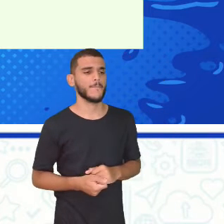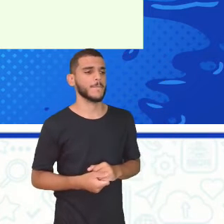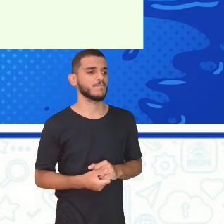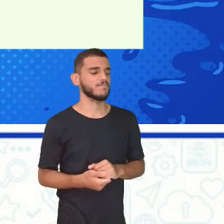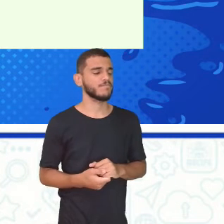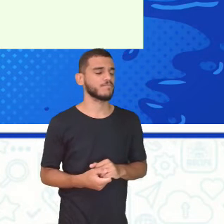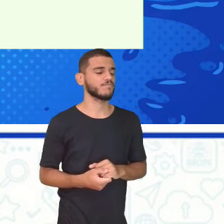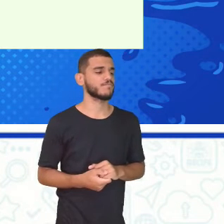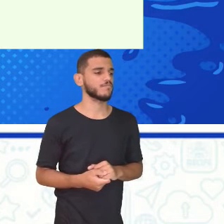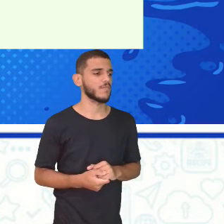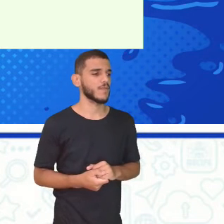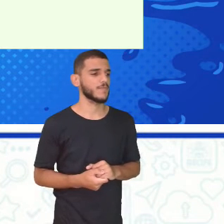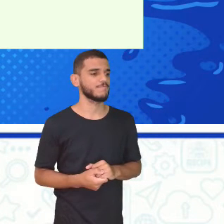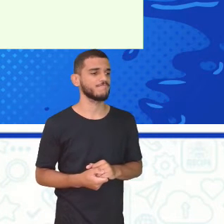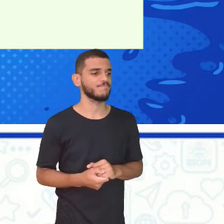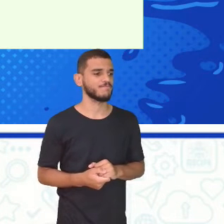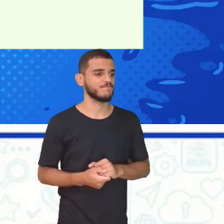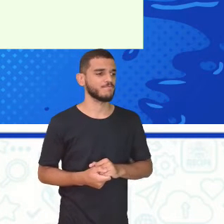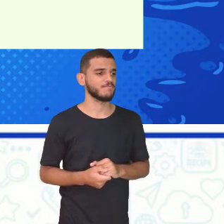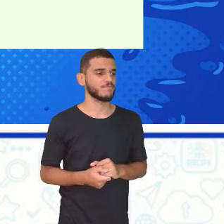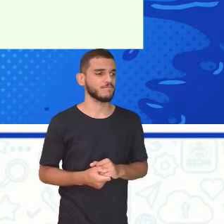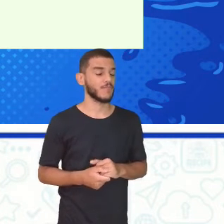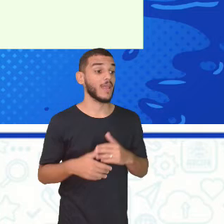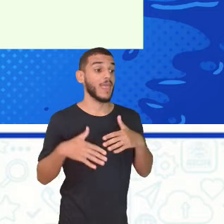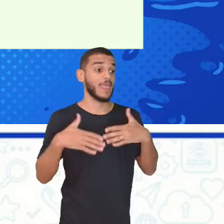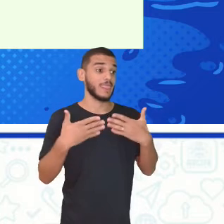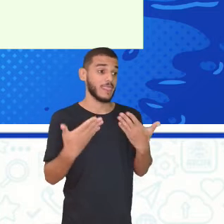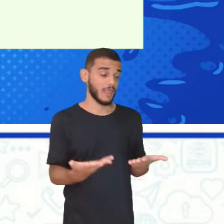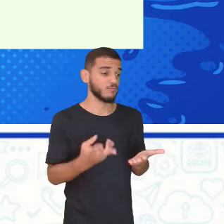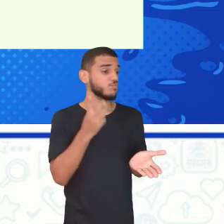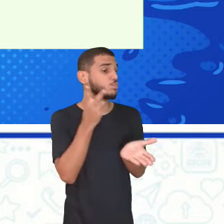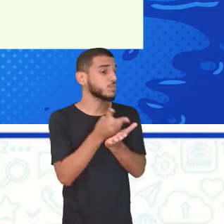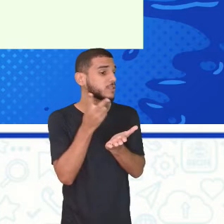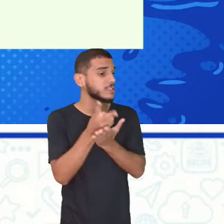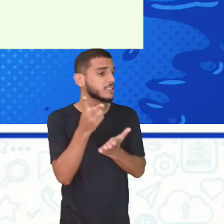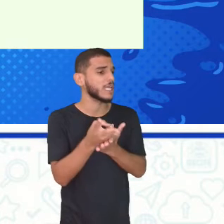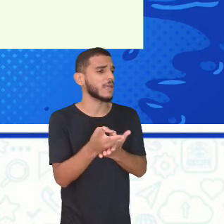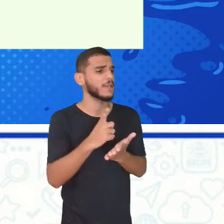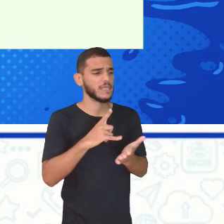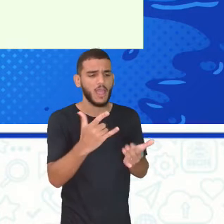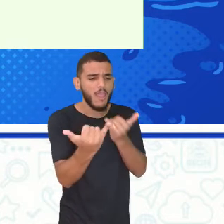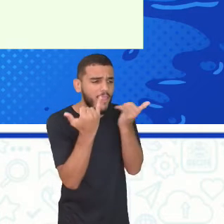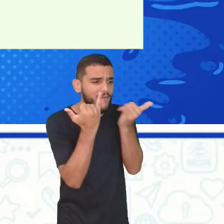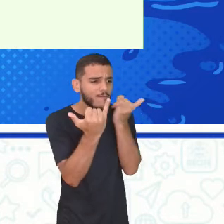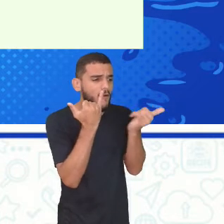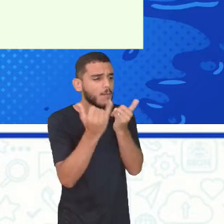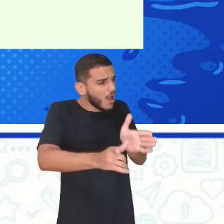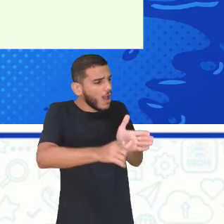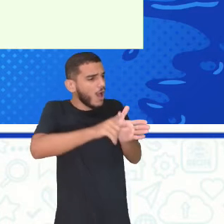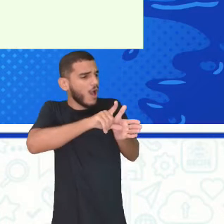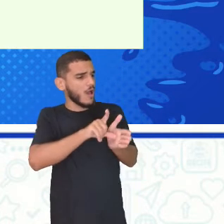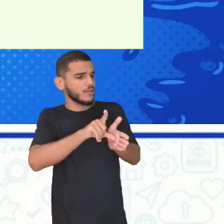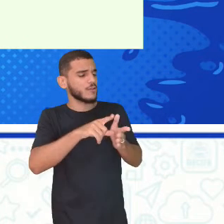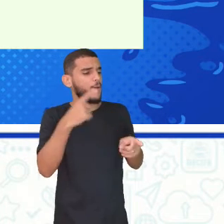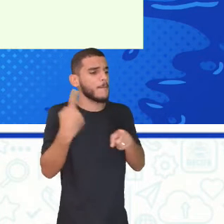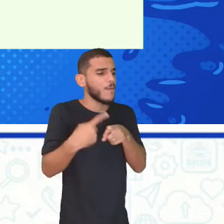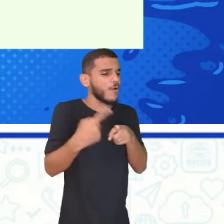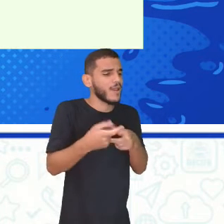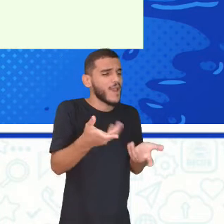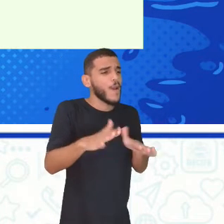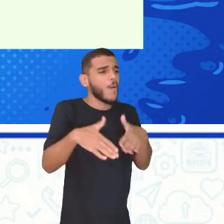Resposta de Maurício de Souza. Buscamos sempre estar informados sobre os interesses das